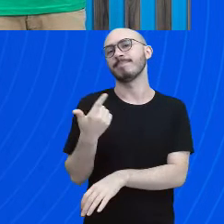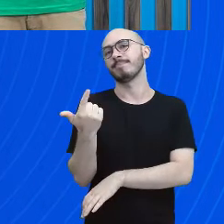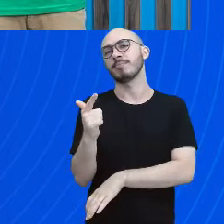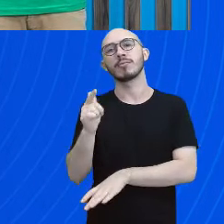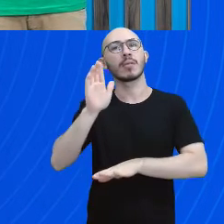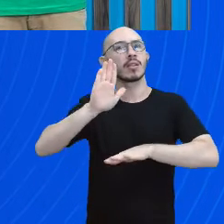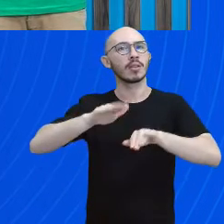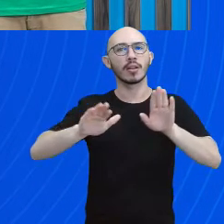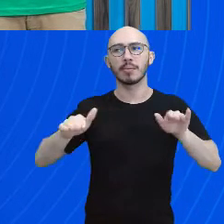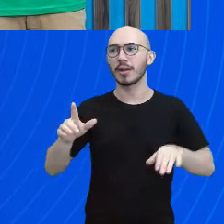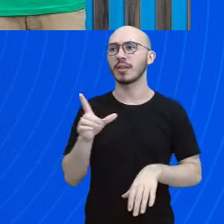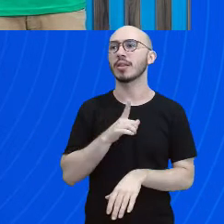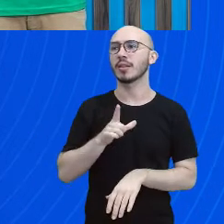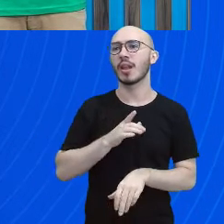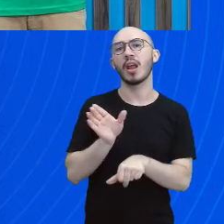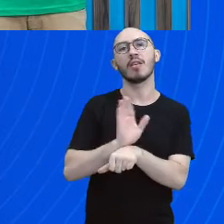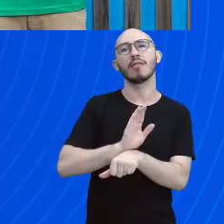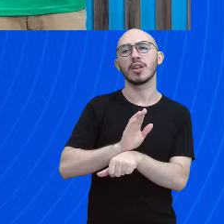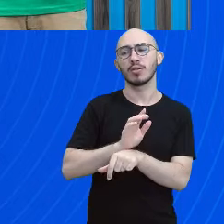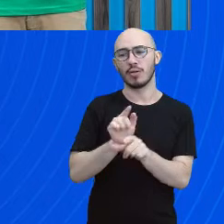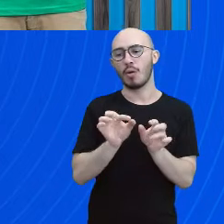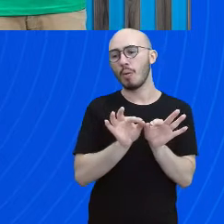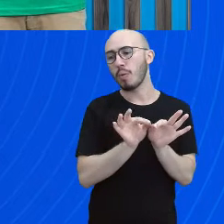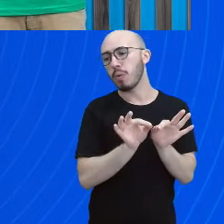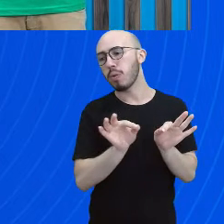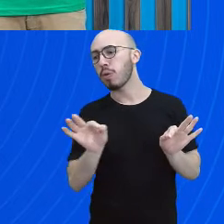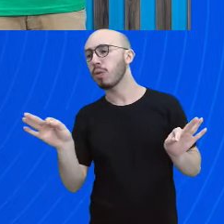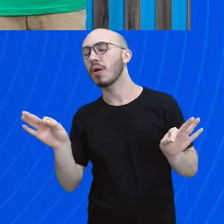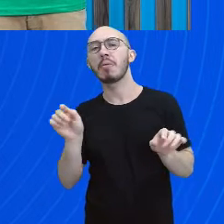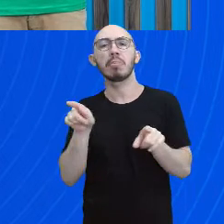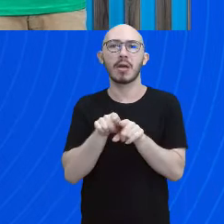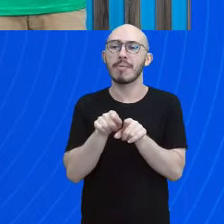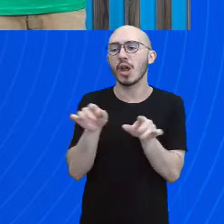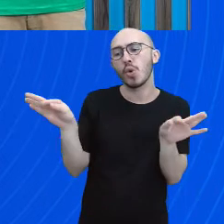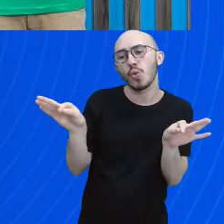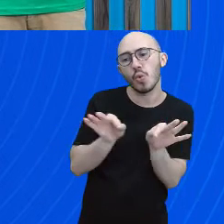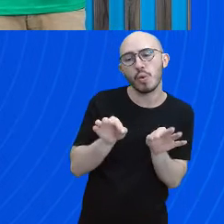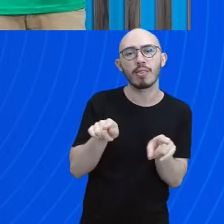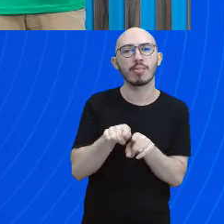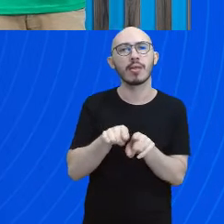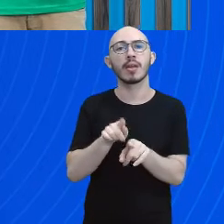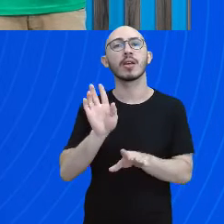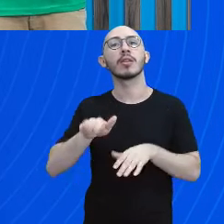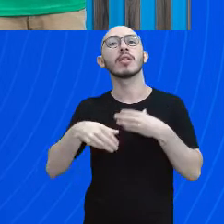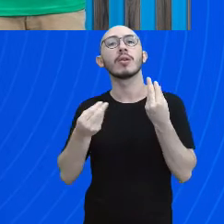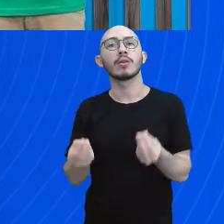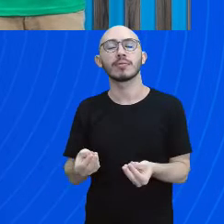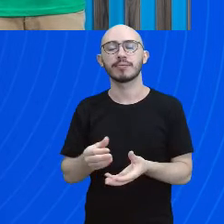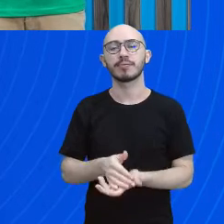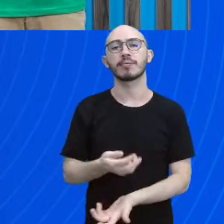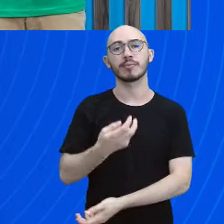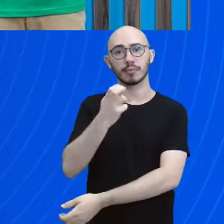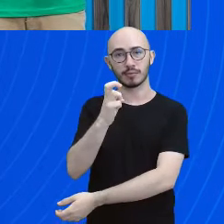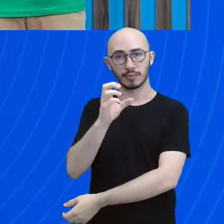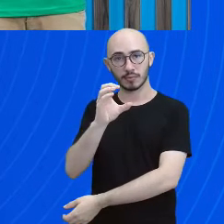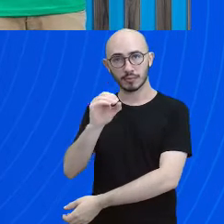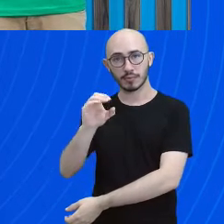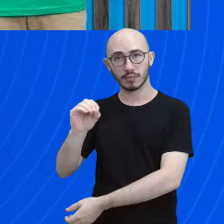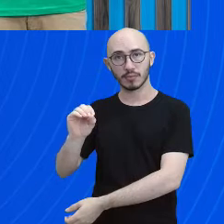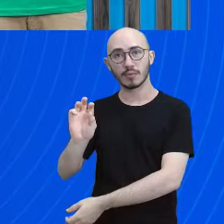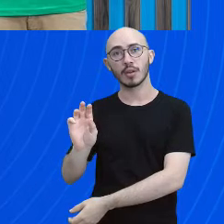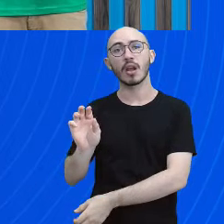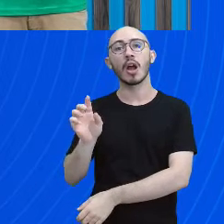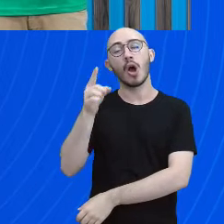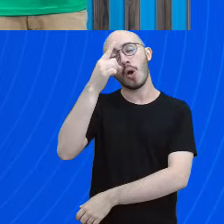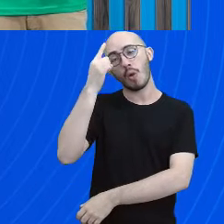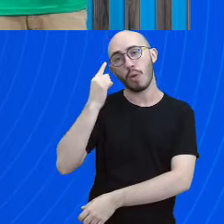seja, tem vídeos muito longos, muito curtos, mas a gente vai pegar, por exemplo, o tempo, são mais ou menos 500 horas de vídeo